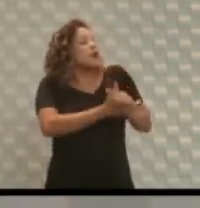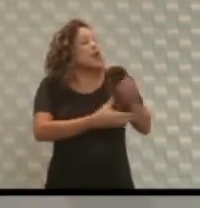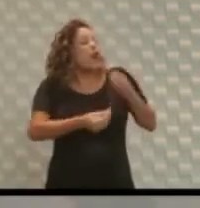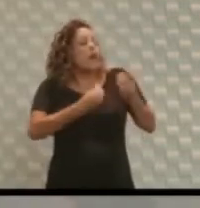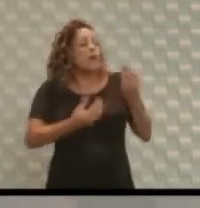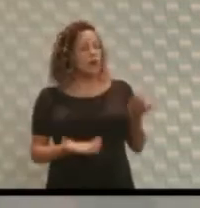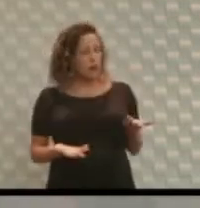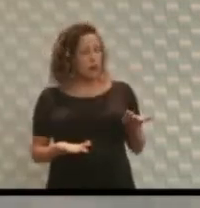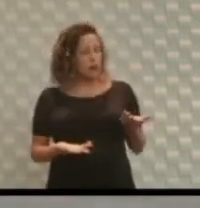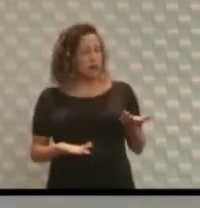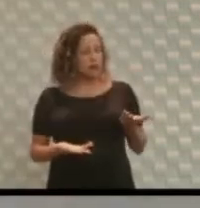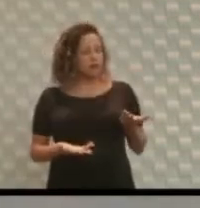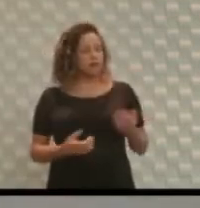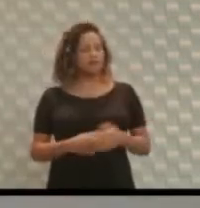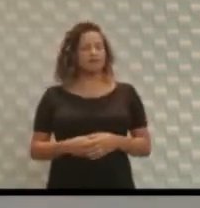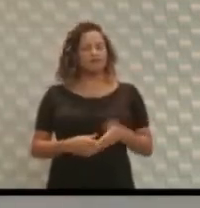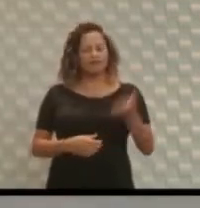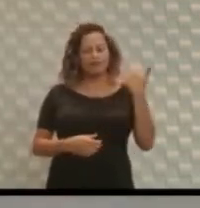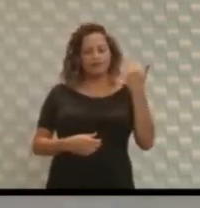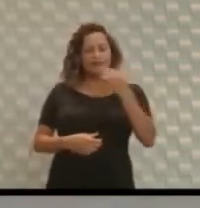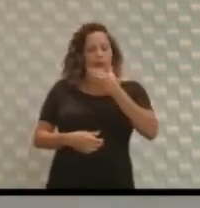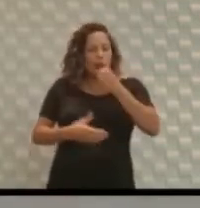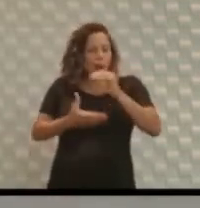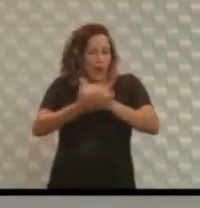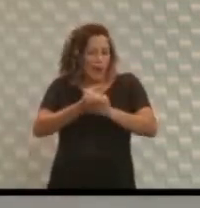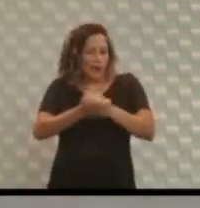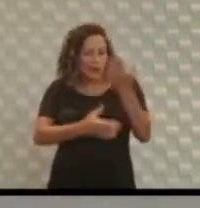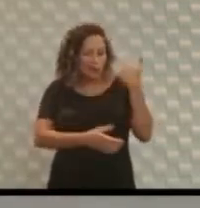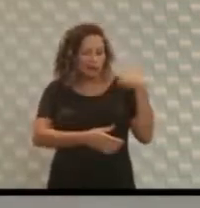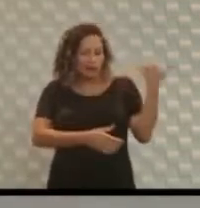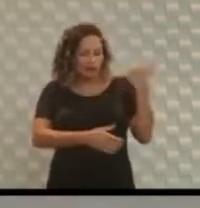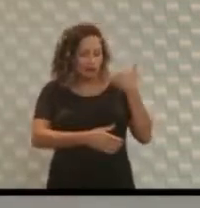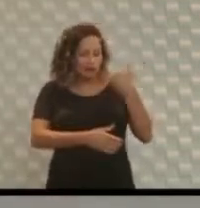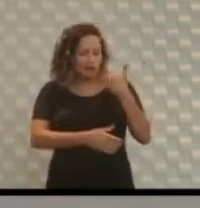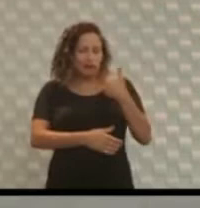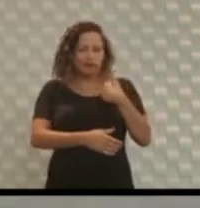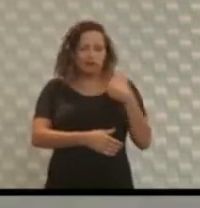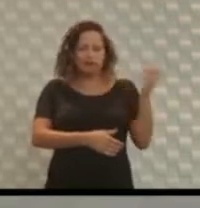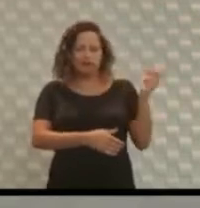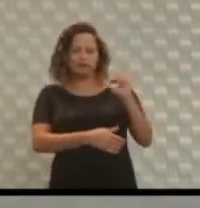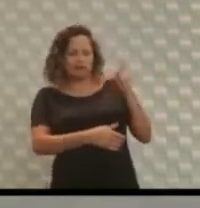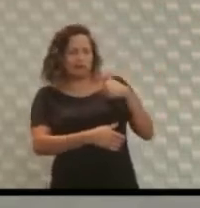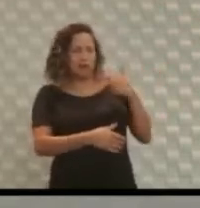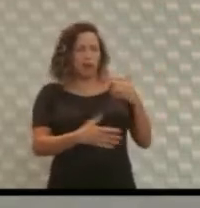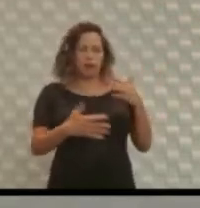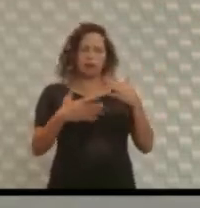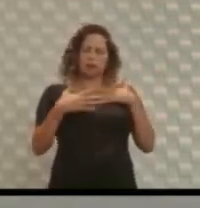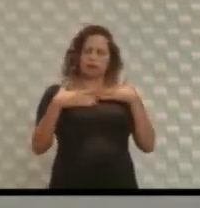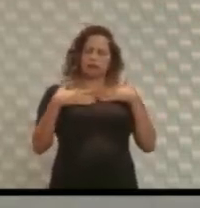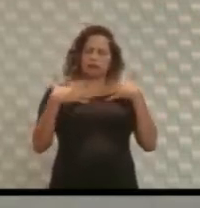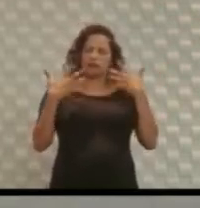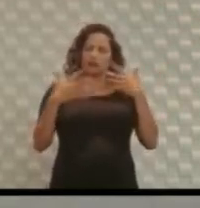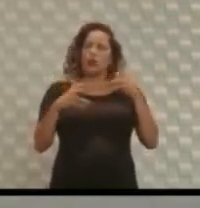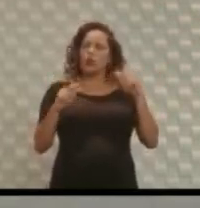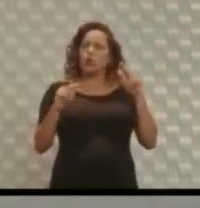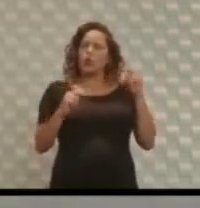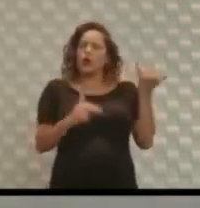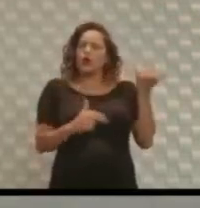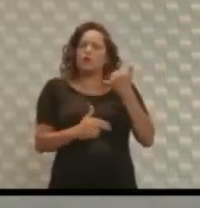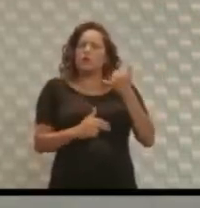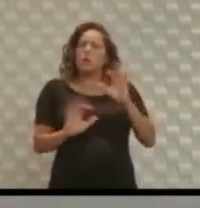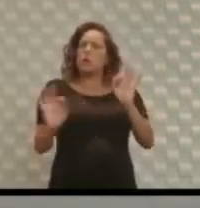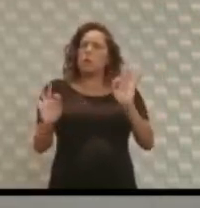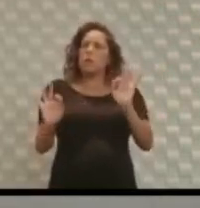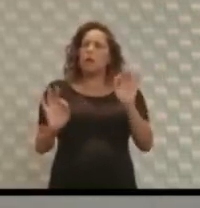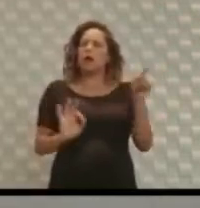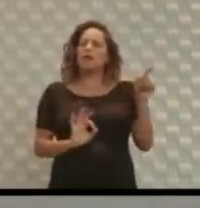um jovem senhor, que eu achei impressionante, eu fiquei tão impactada com aquilo, eu nunca tinha ouvido aquilo.